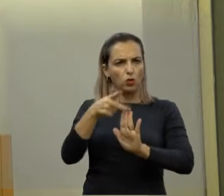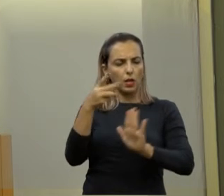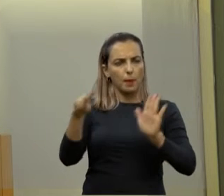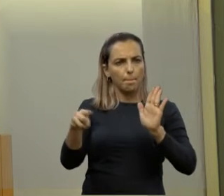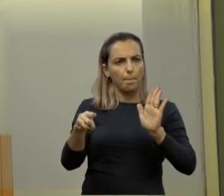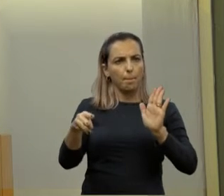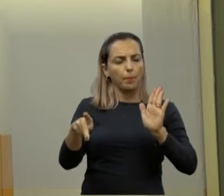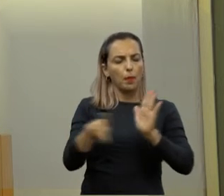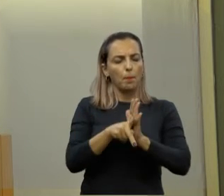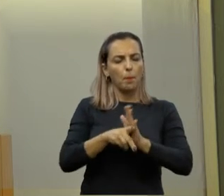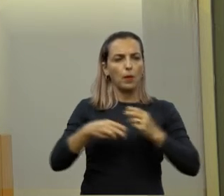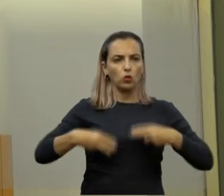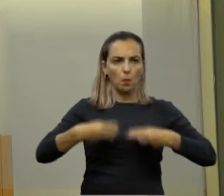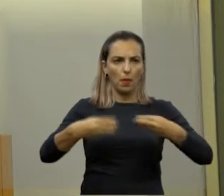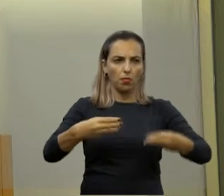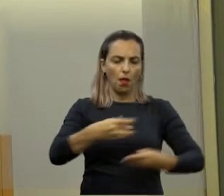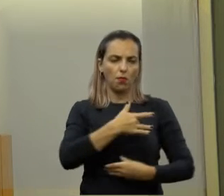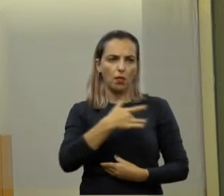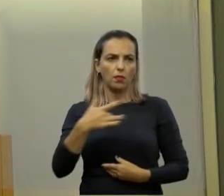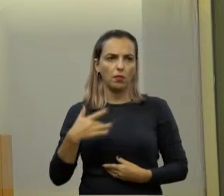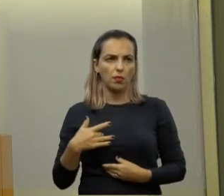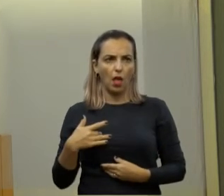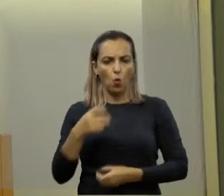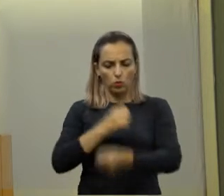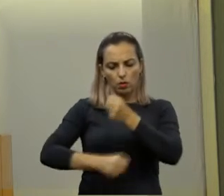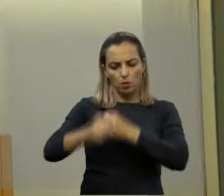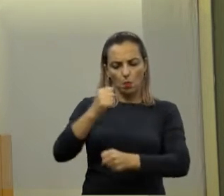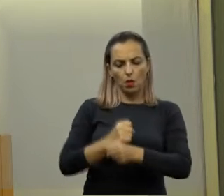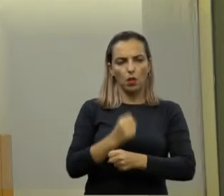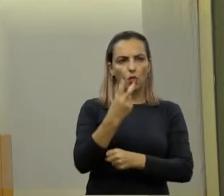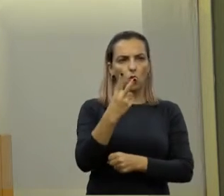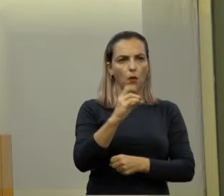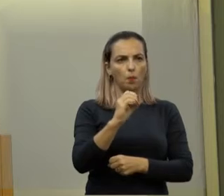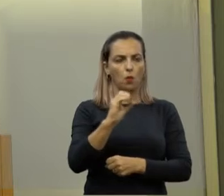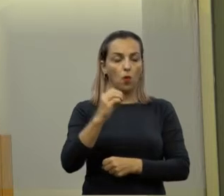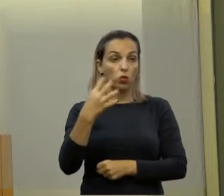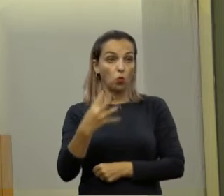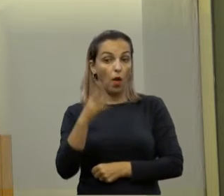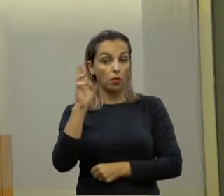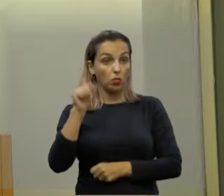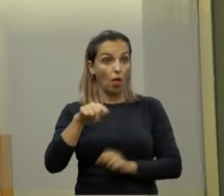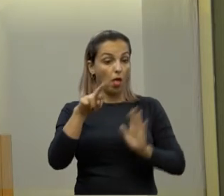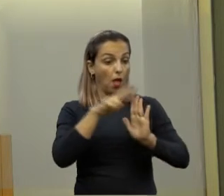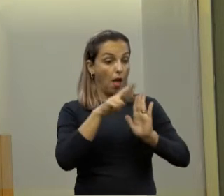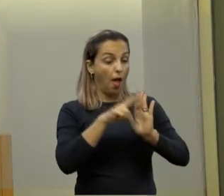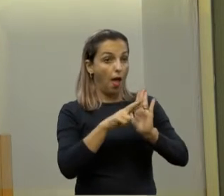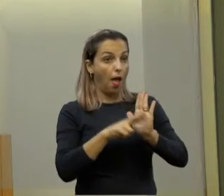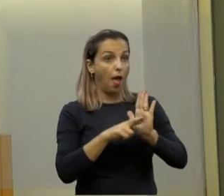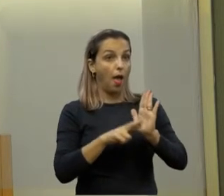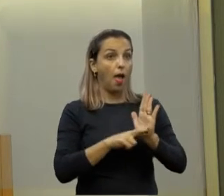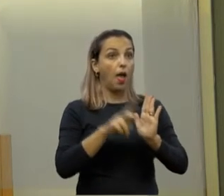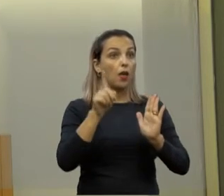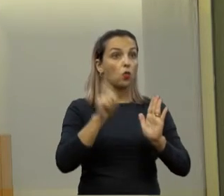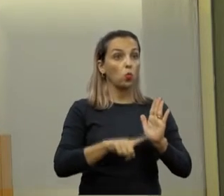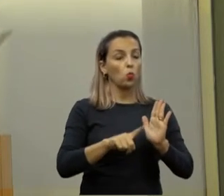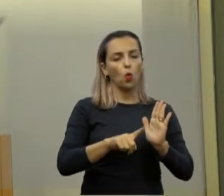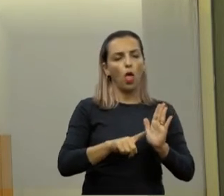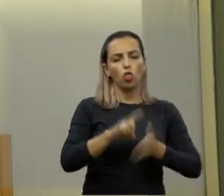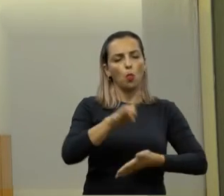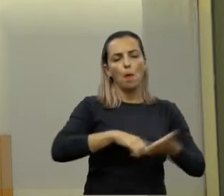Ministério da Saúde 1172 2004 de regulamento novo su01d